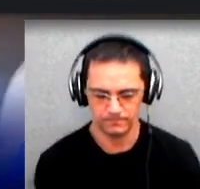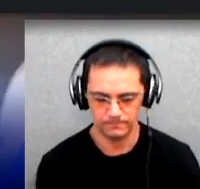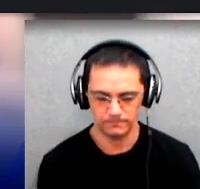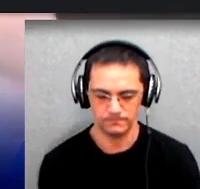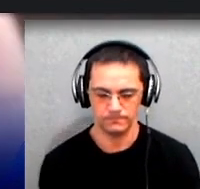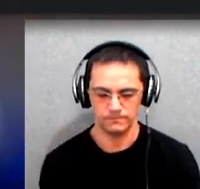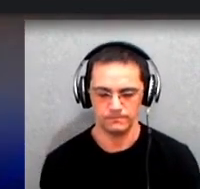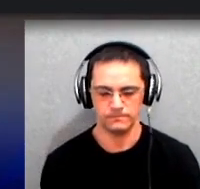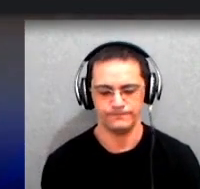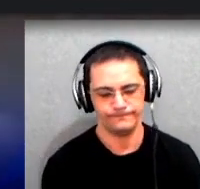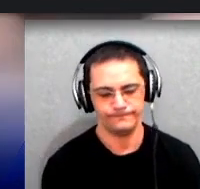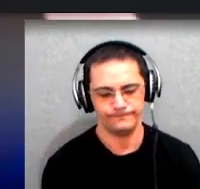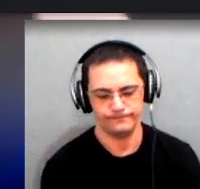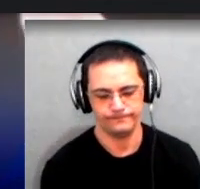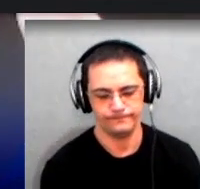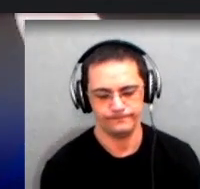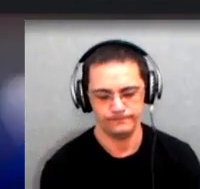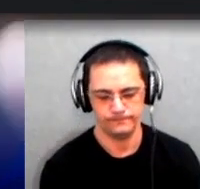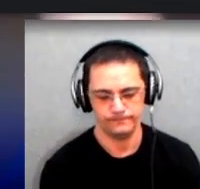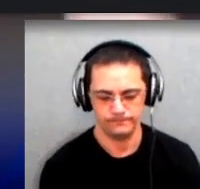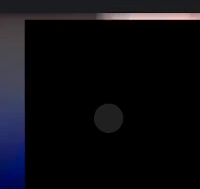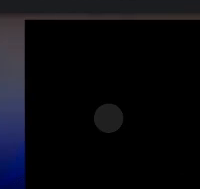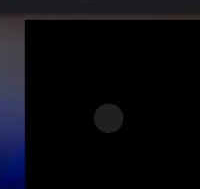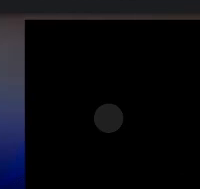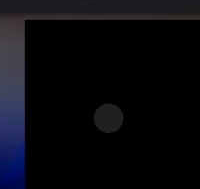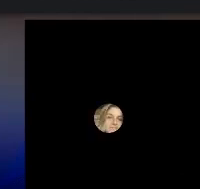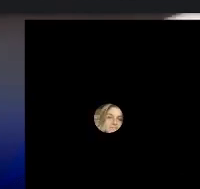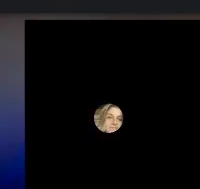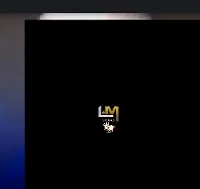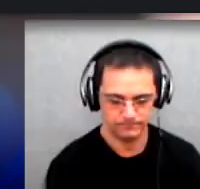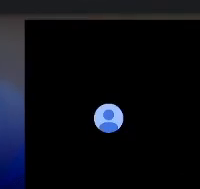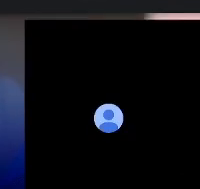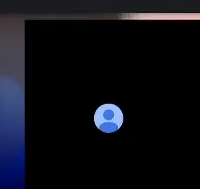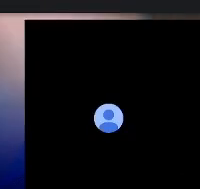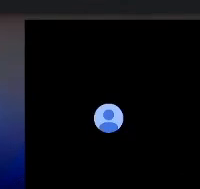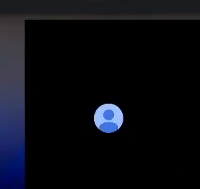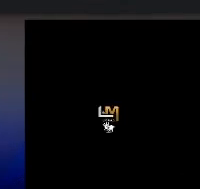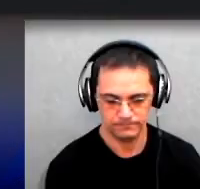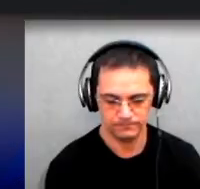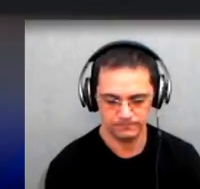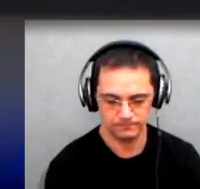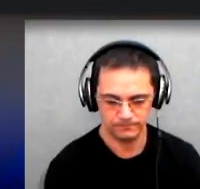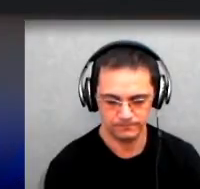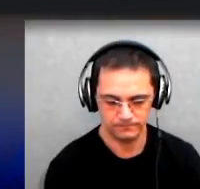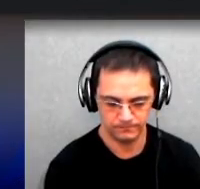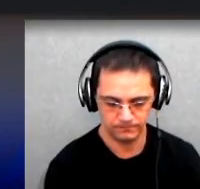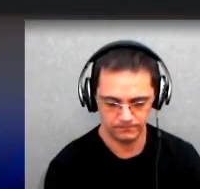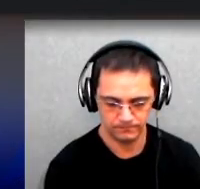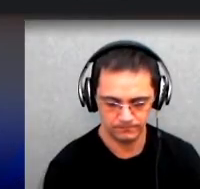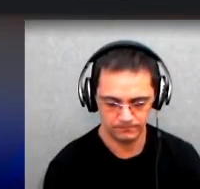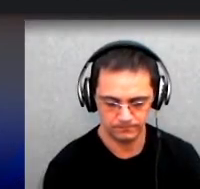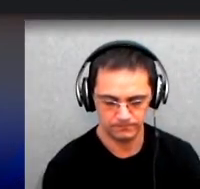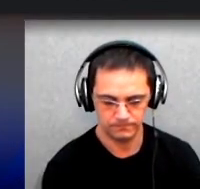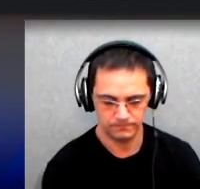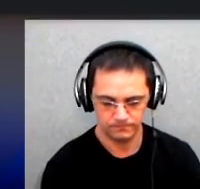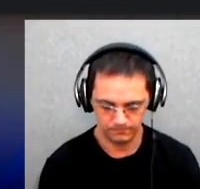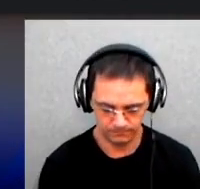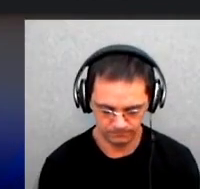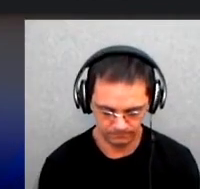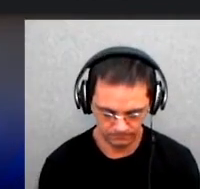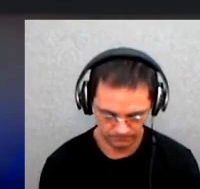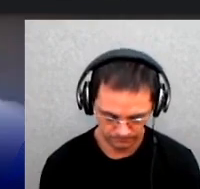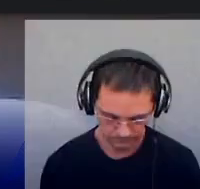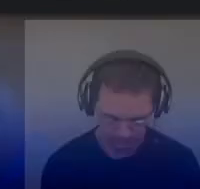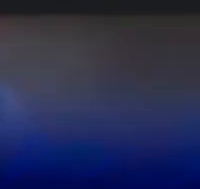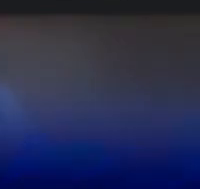de um defensor público, que possui centenas de assistidos, é diferente em alguns aspectos da atuação da advocacia privada. O advogado que está acostumado a fazer um